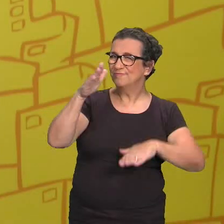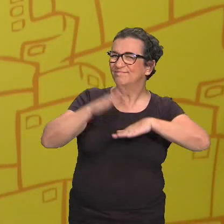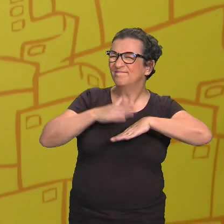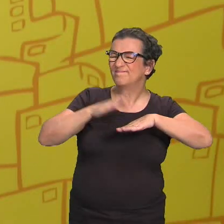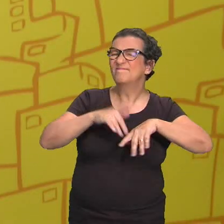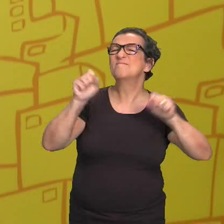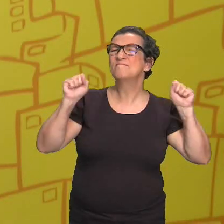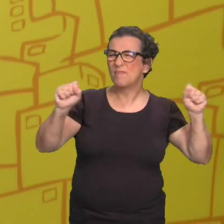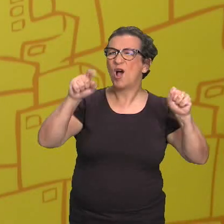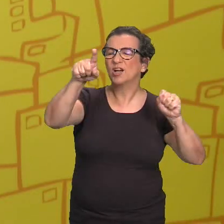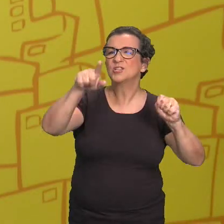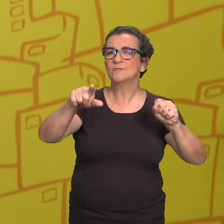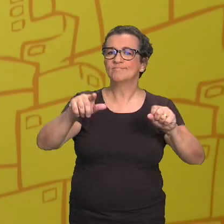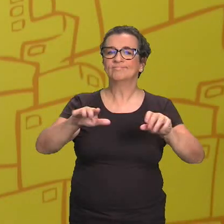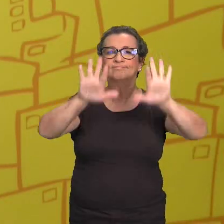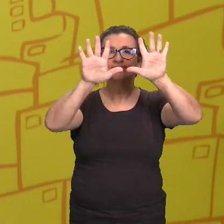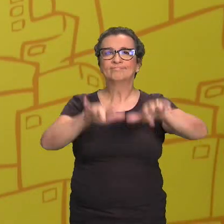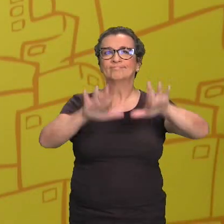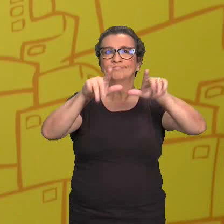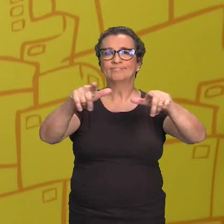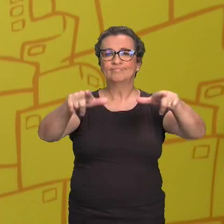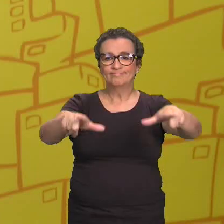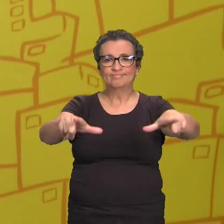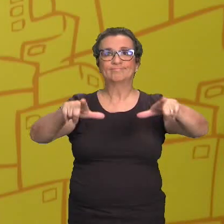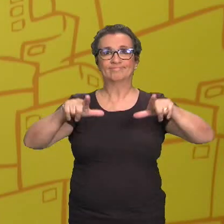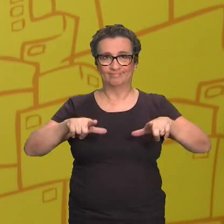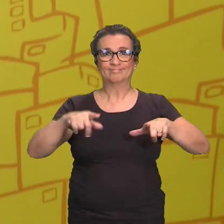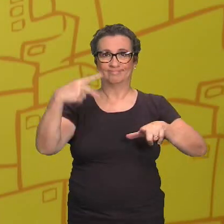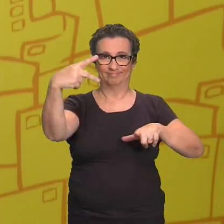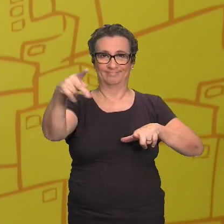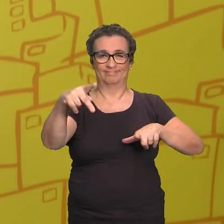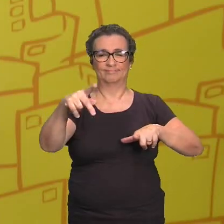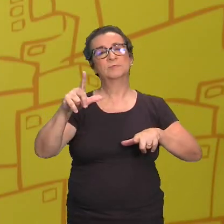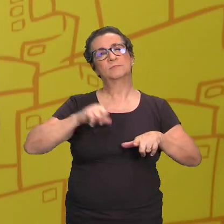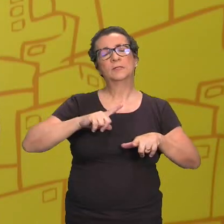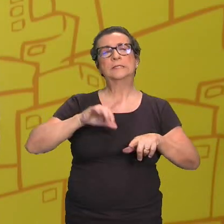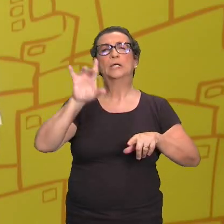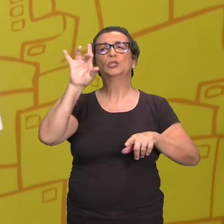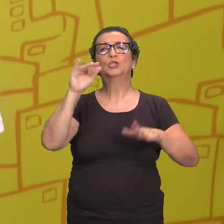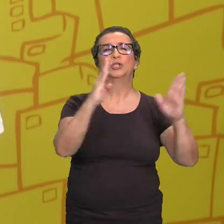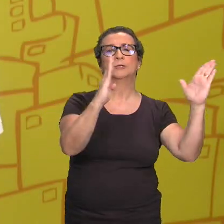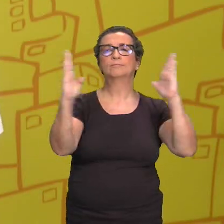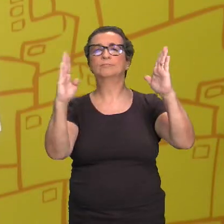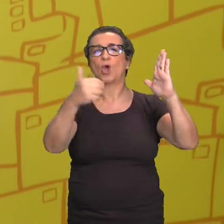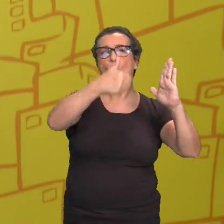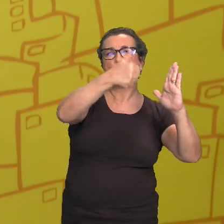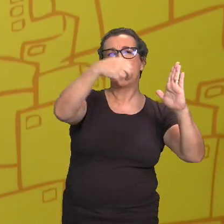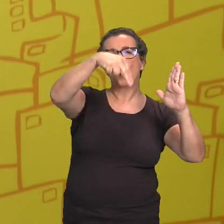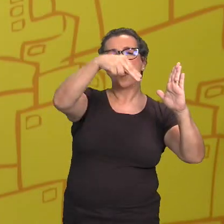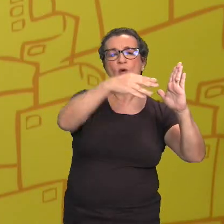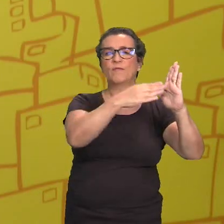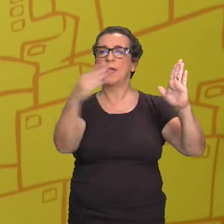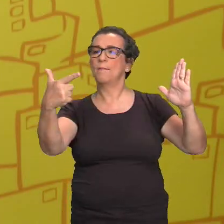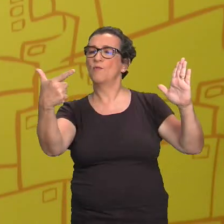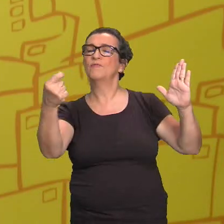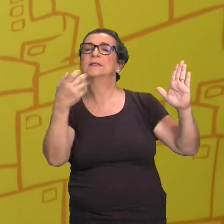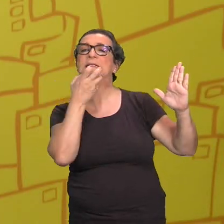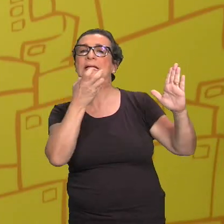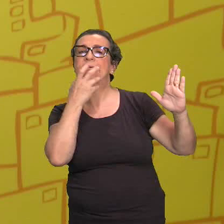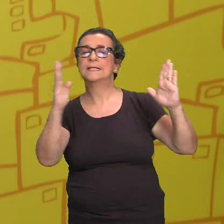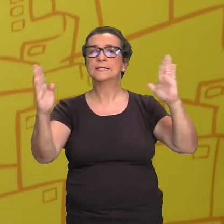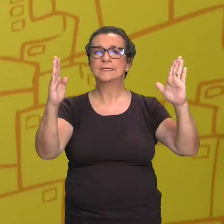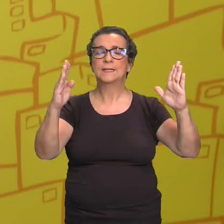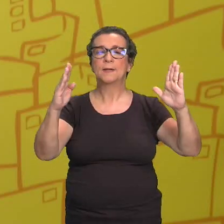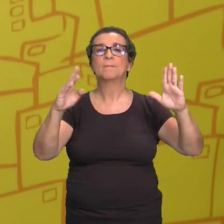poderá imprimir o certificado, ok? Ele vai ficar disponível entre os dias 1º de novembro e 20 de dezembro